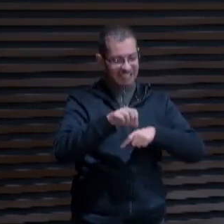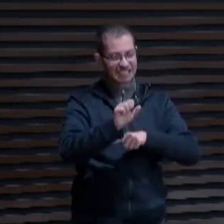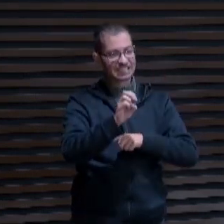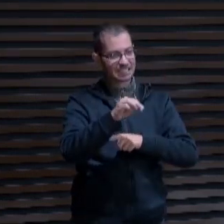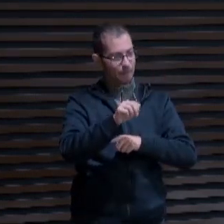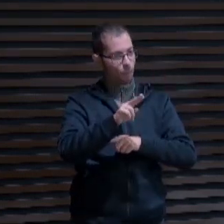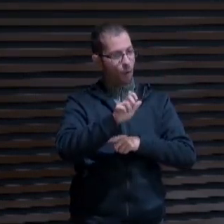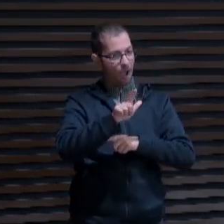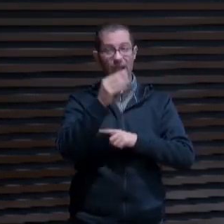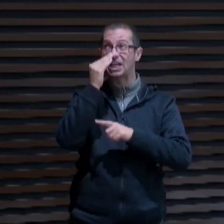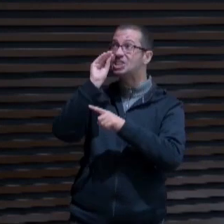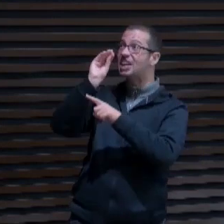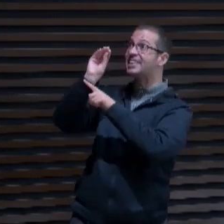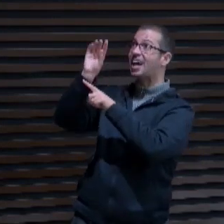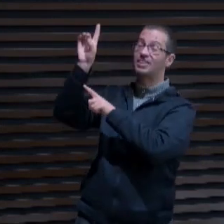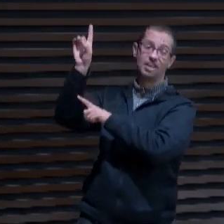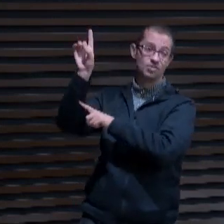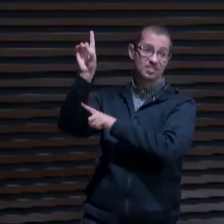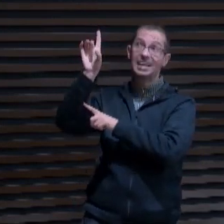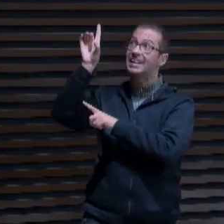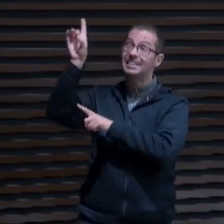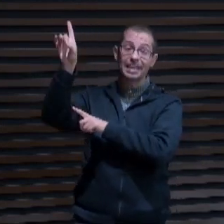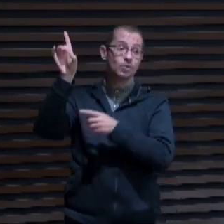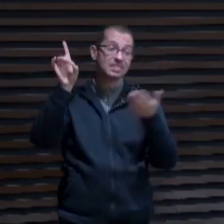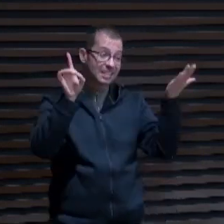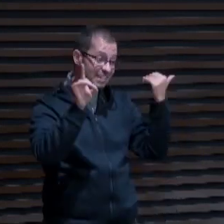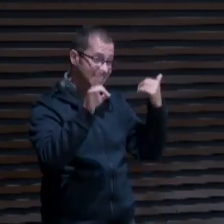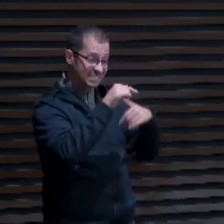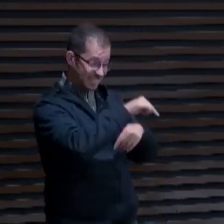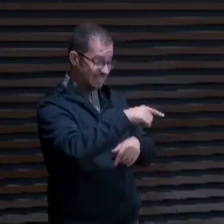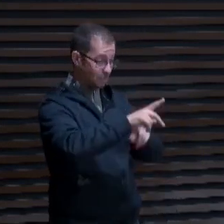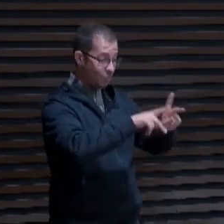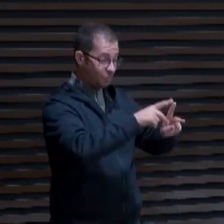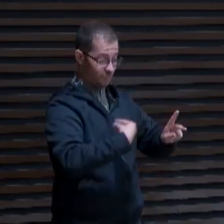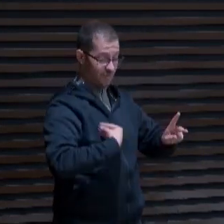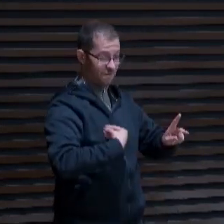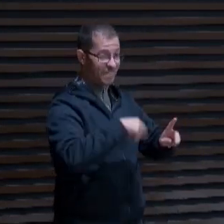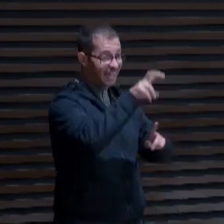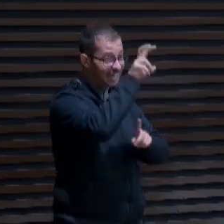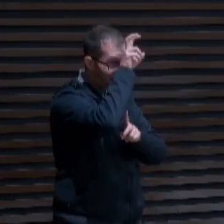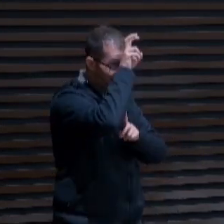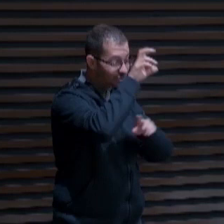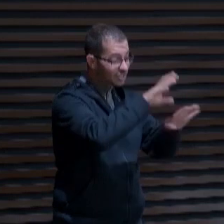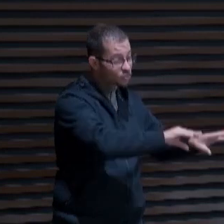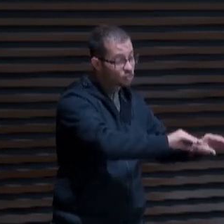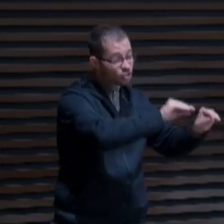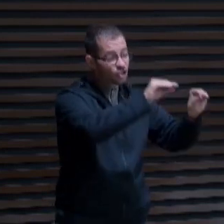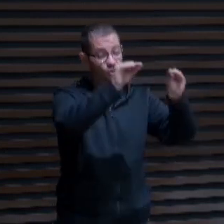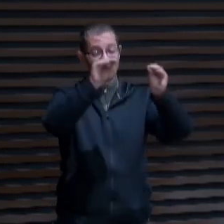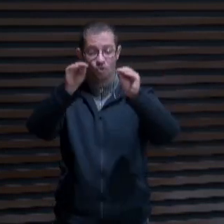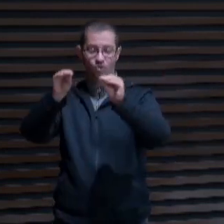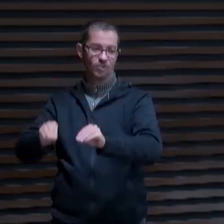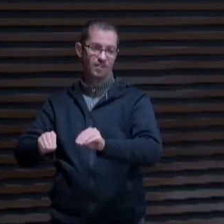Egito, que os guiou durante todo o tempo da peregrinação. Eles rejeitaram a mim porque eles não querem que